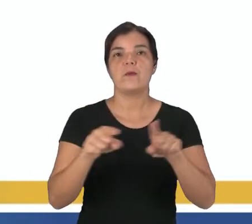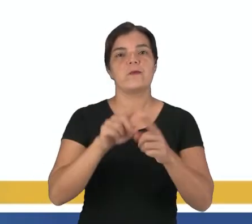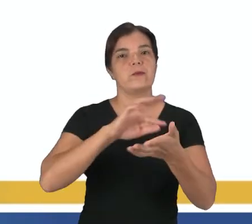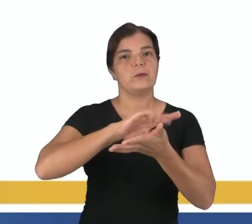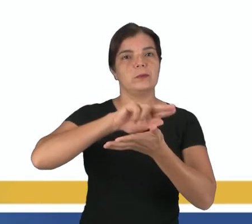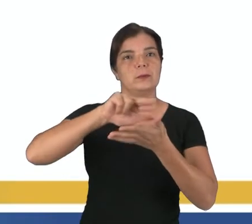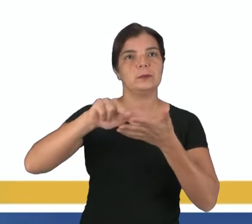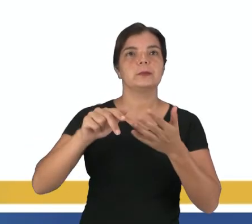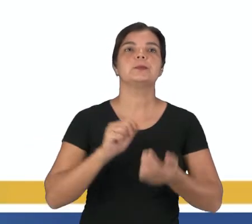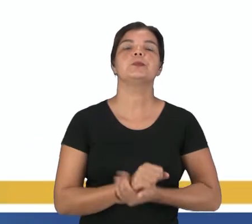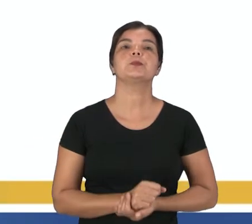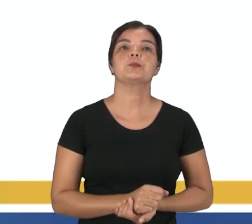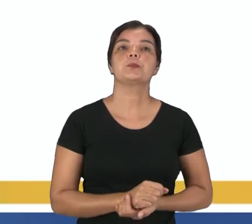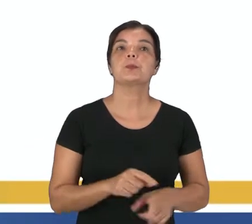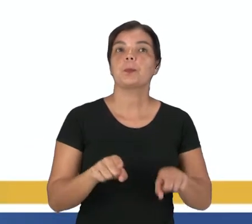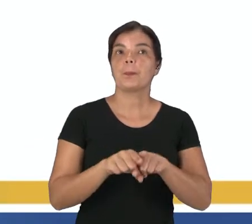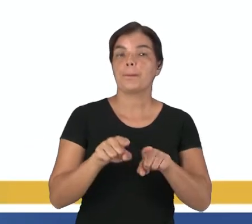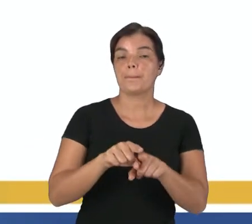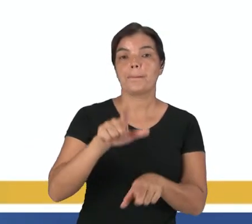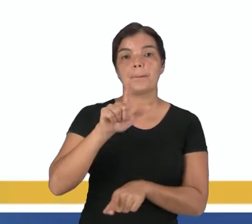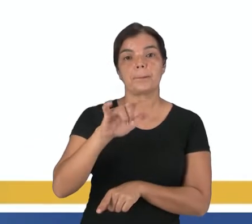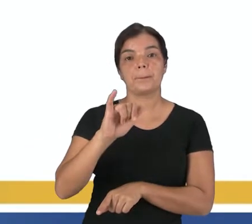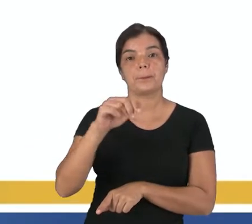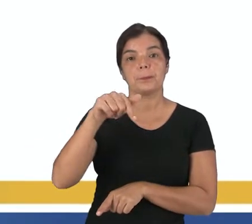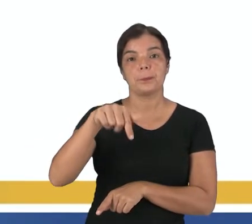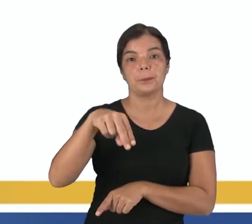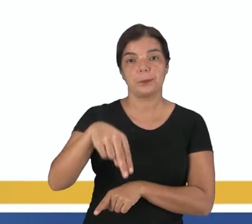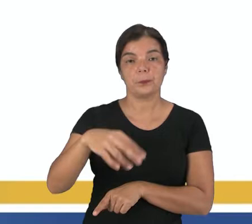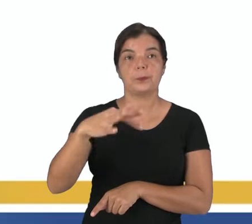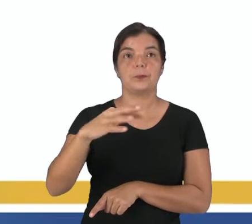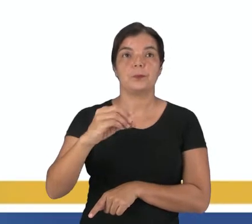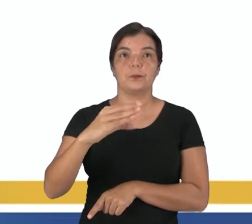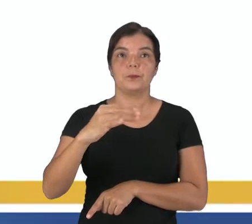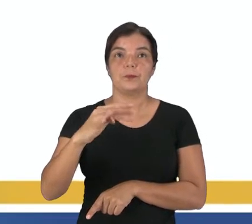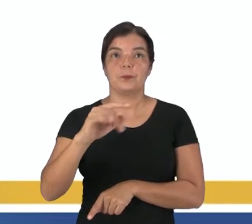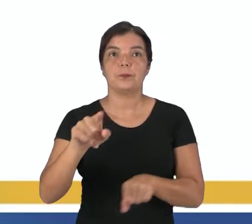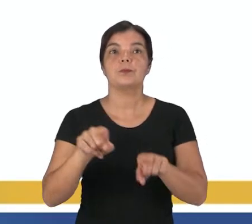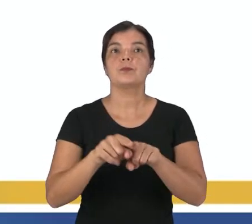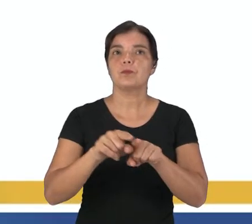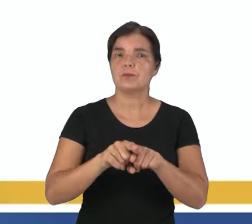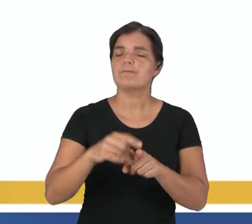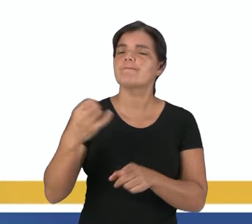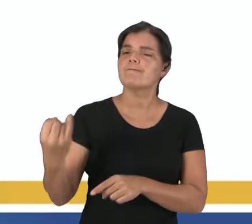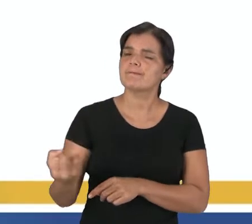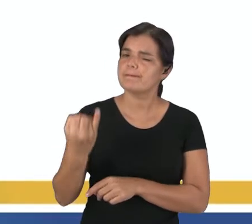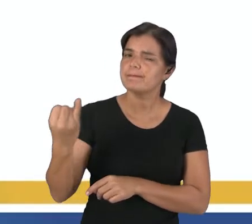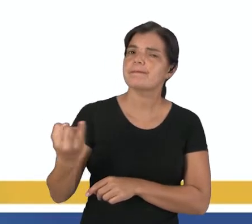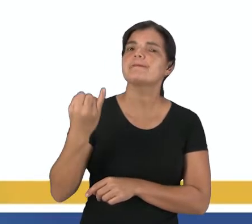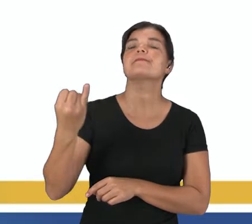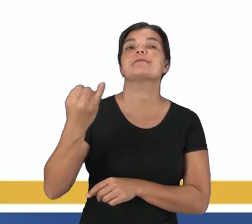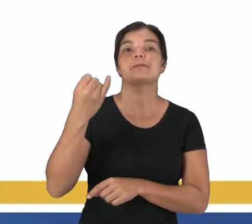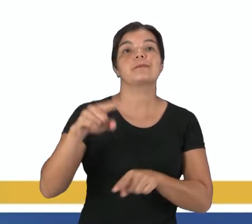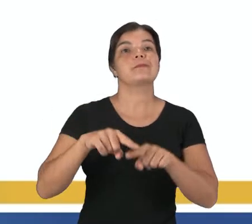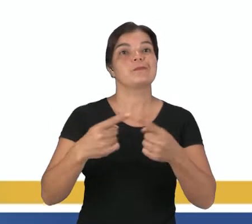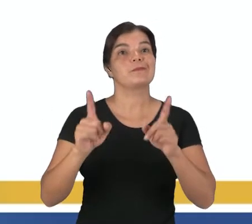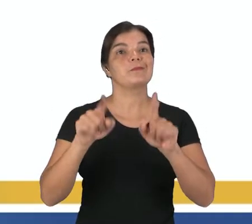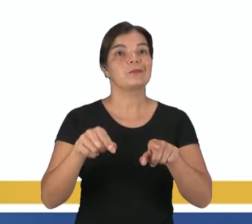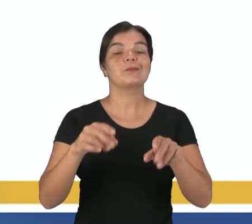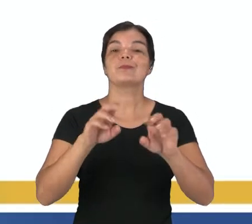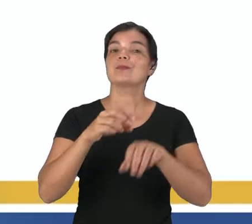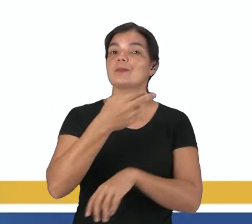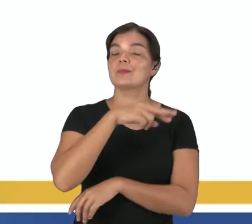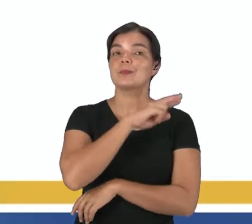neutrófilos. Os linfócitos, nós consideramos como muito importantes, pois eles que